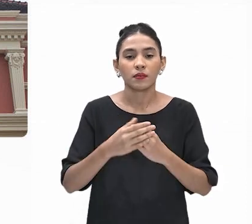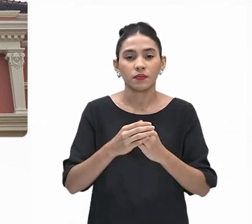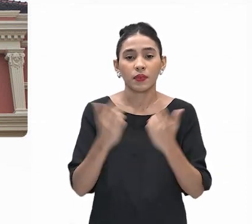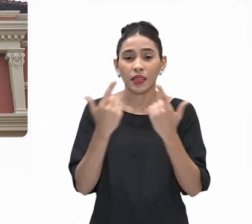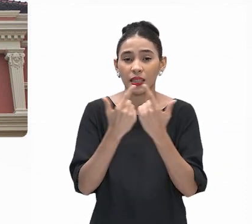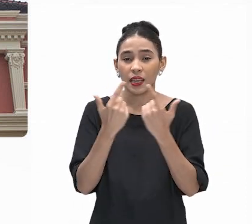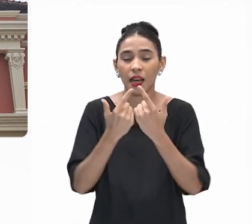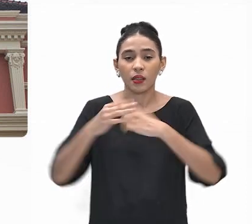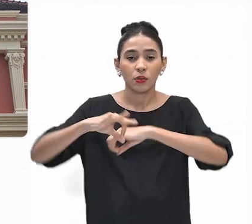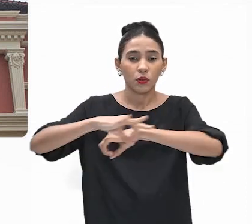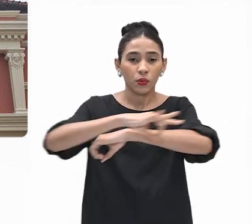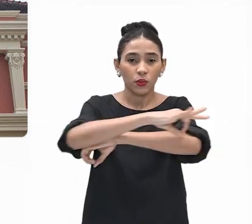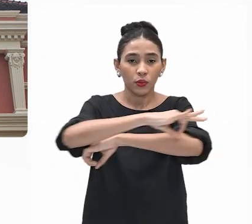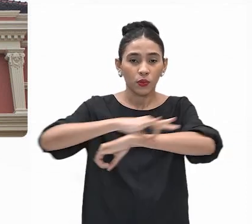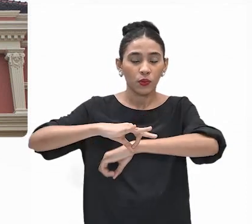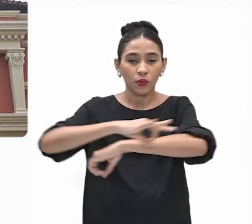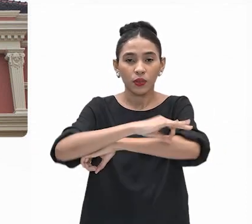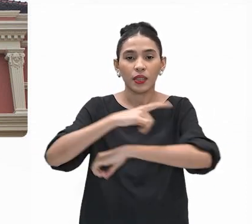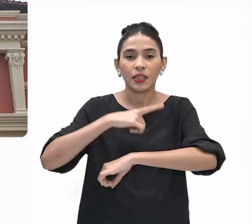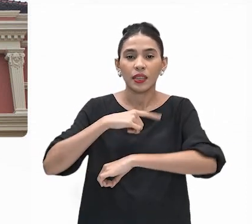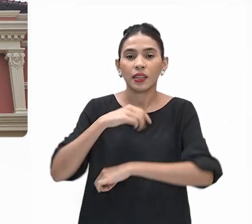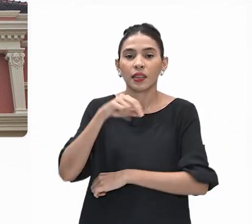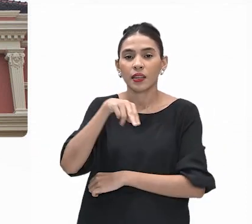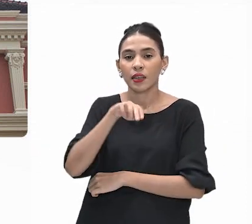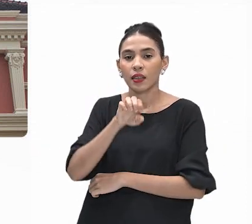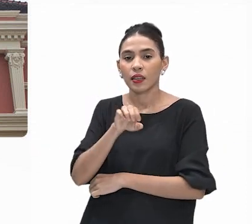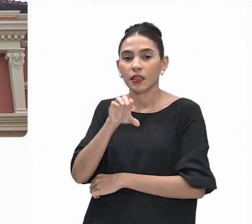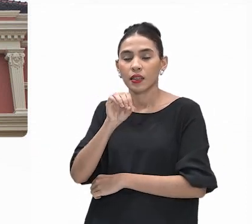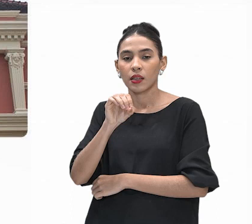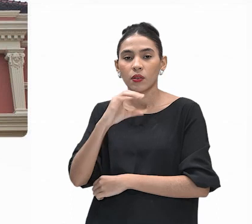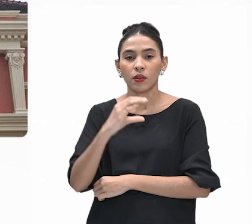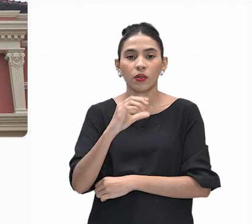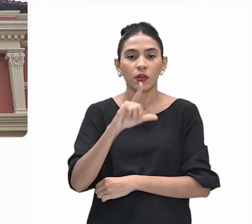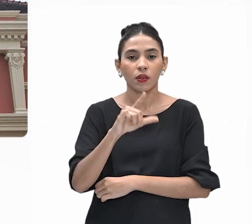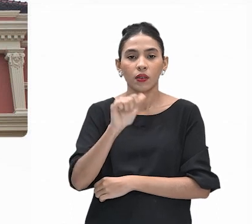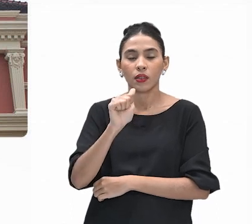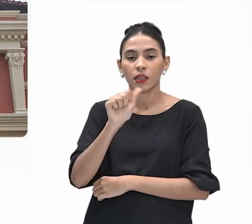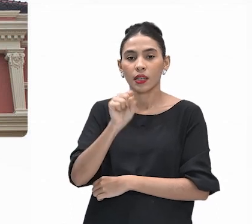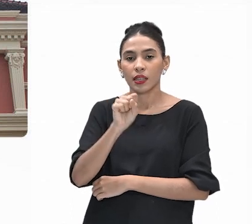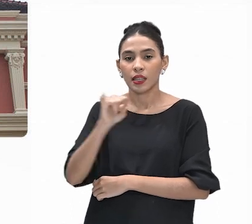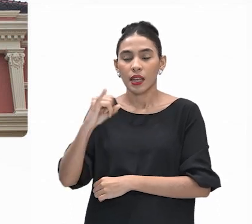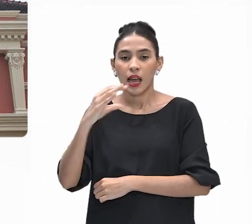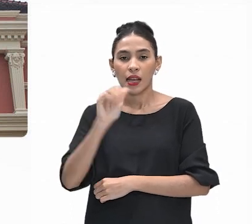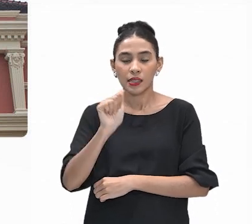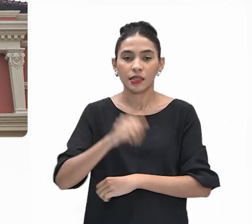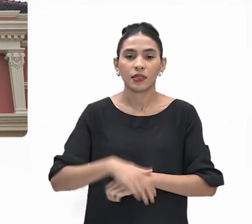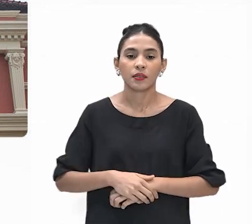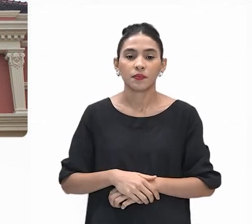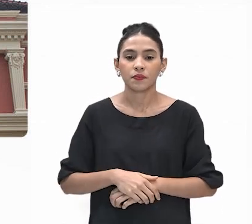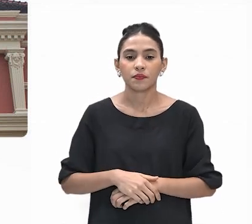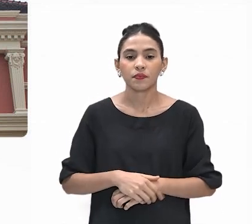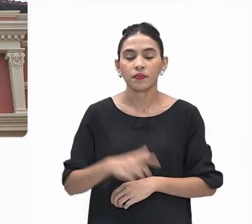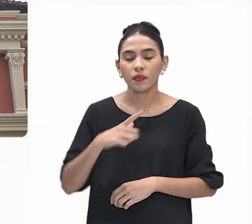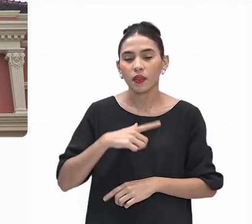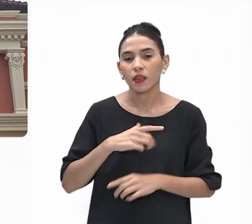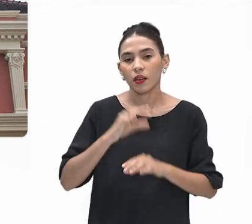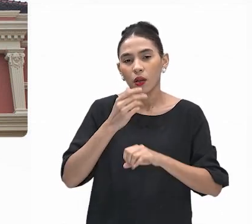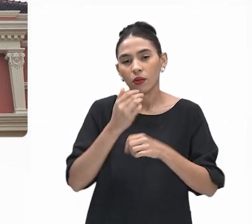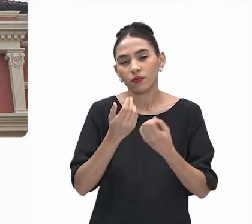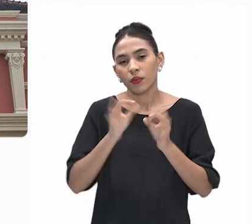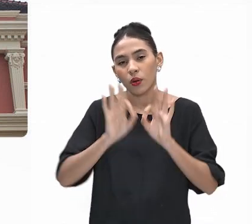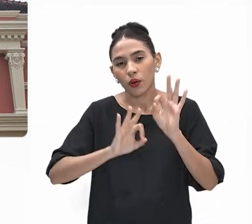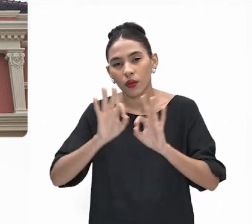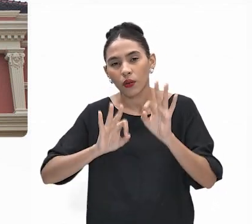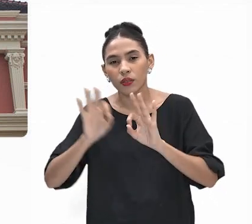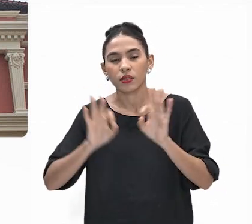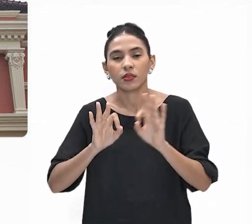Amazonas ela é uma arquitetura neoclássica, e eu chamo de arquitetura eclética, porque ela coloca o ferro, ela tem um pouquinho da arte grega, um